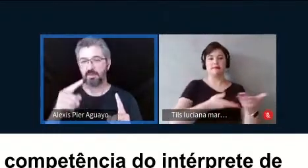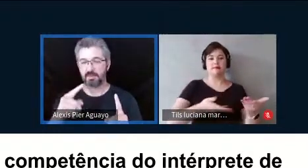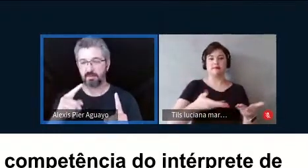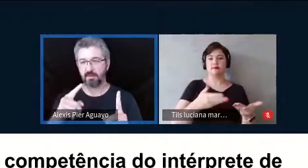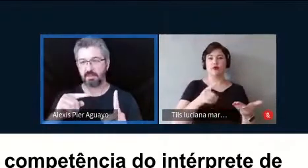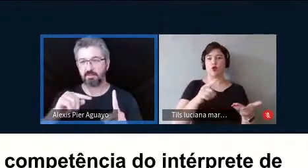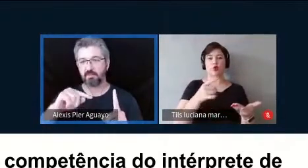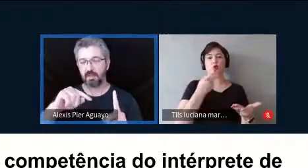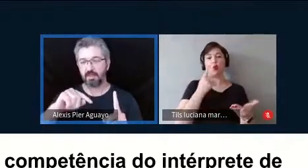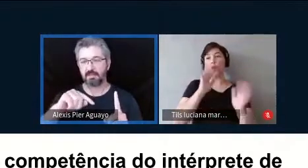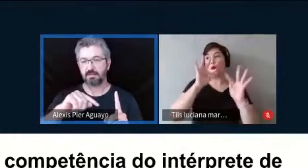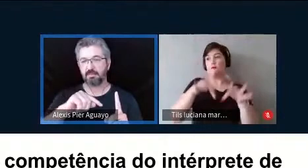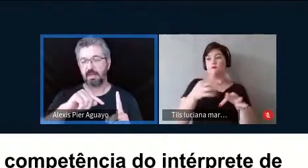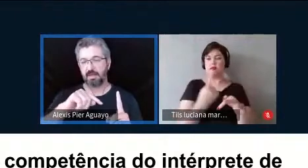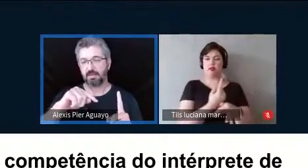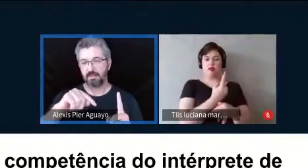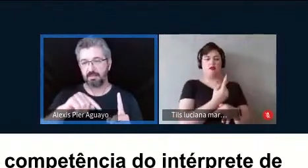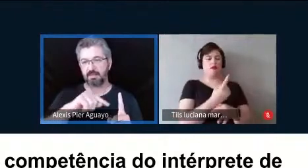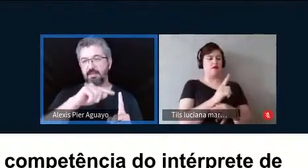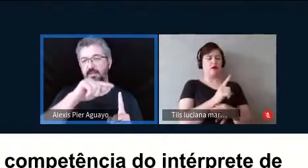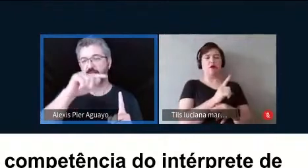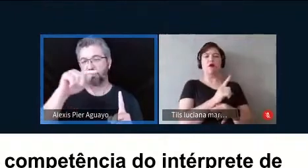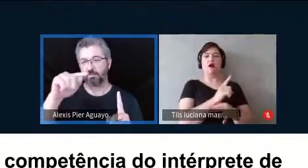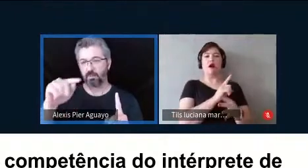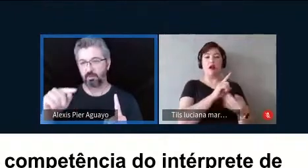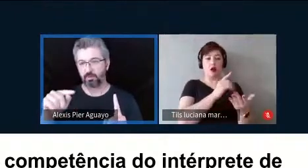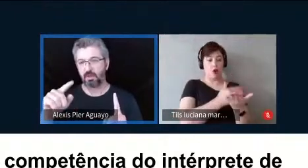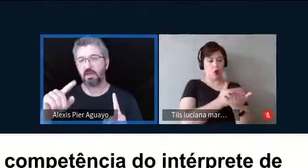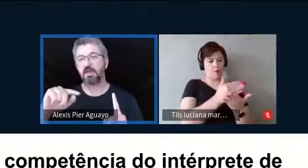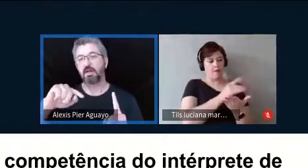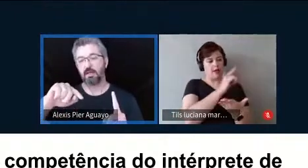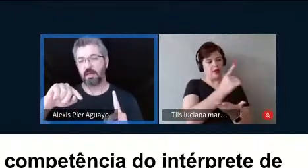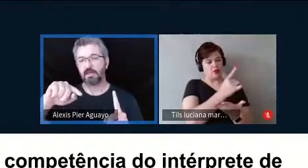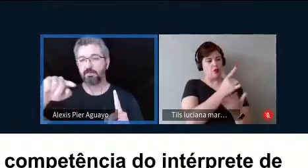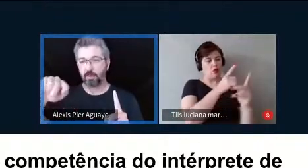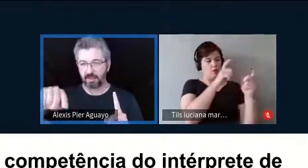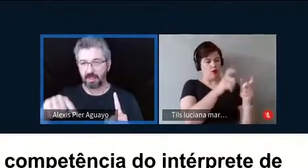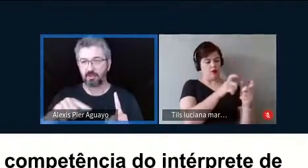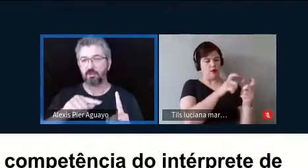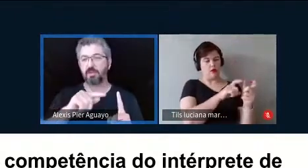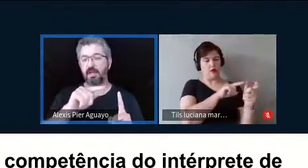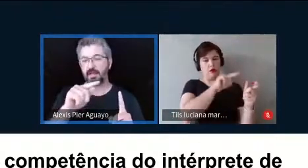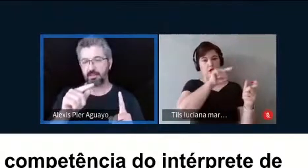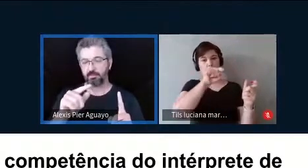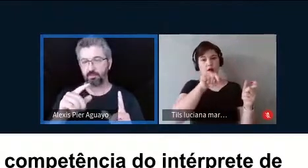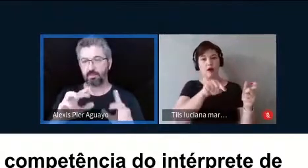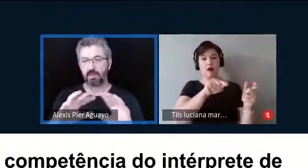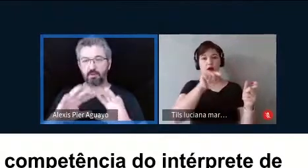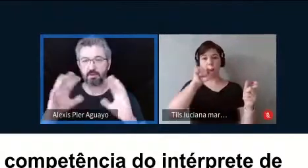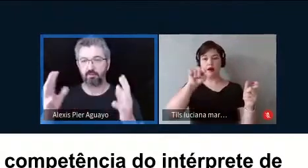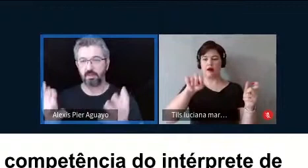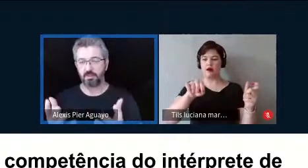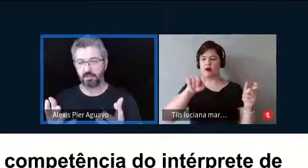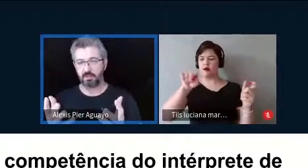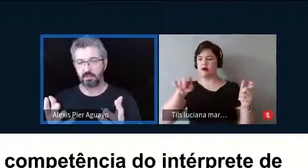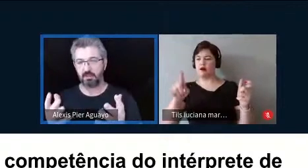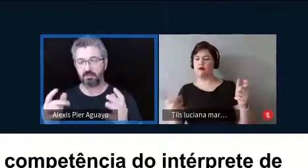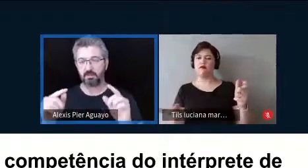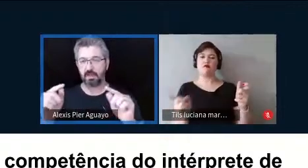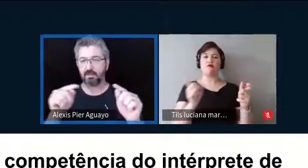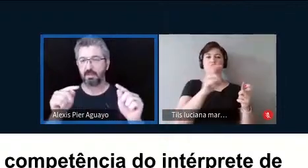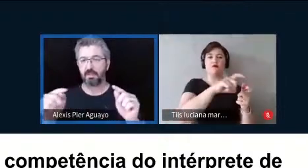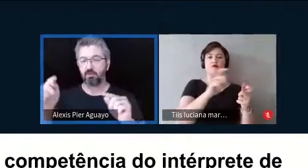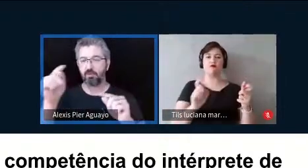se findam em si mesmo, elas se iniciam em um ponto e elas podem retornar a esse ponto. Ela é